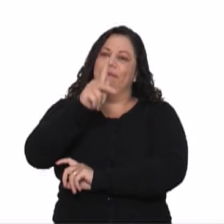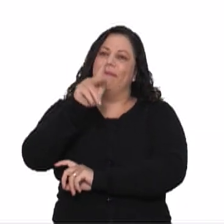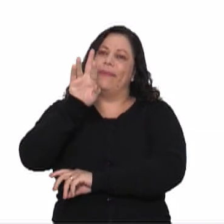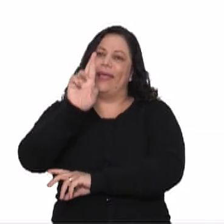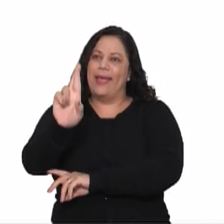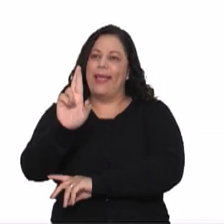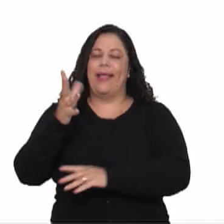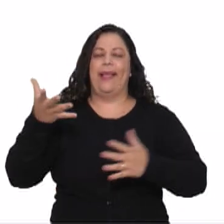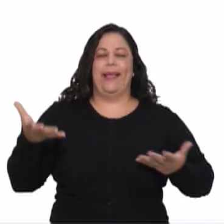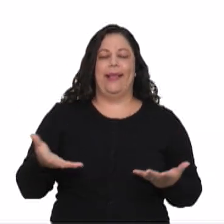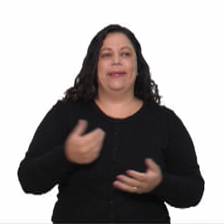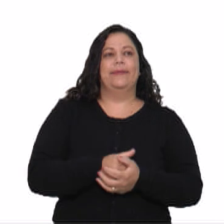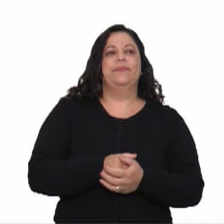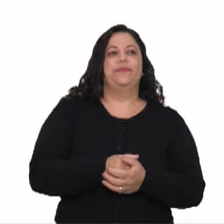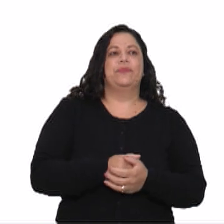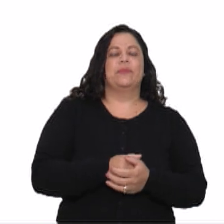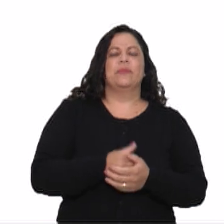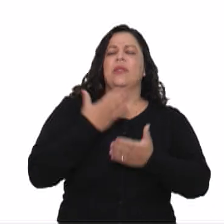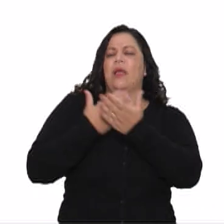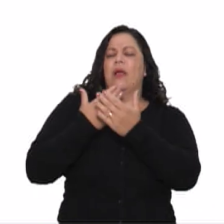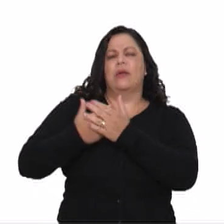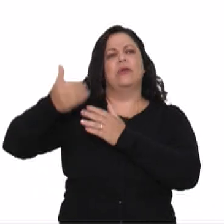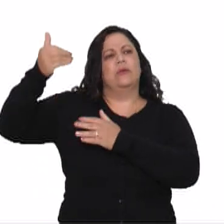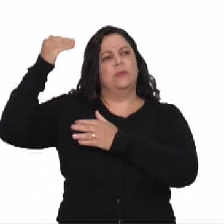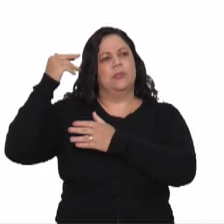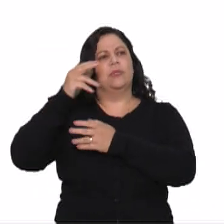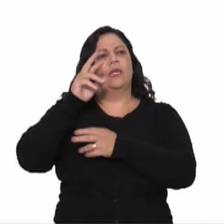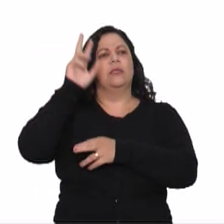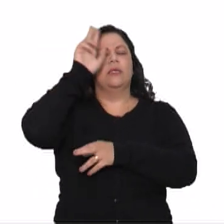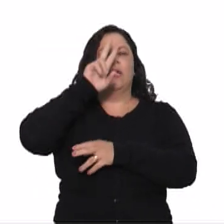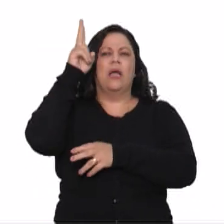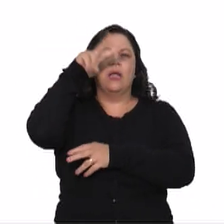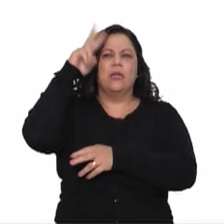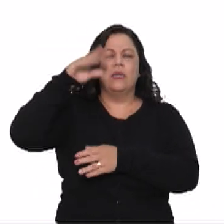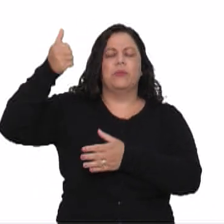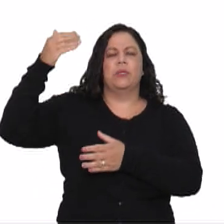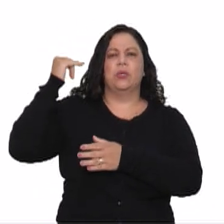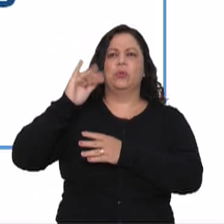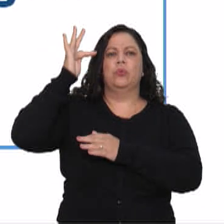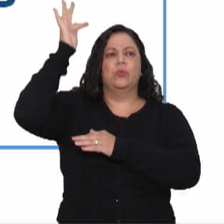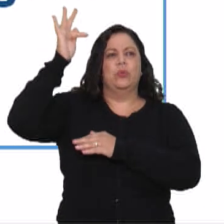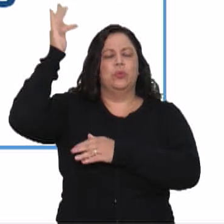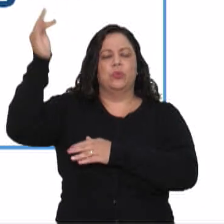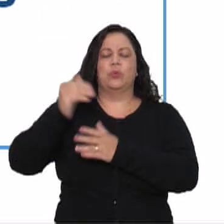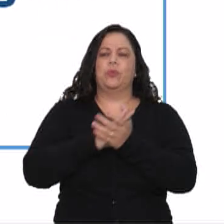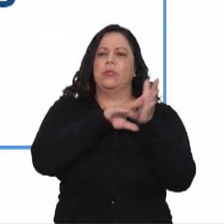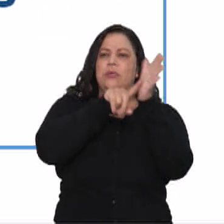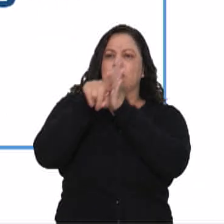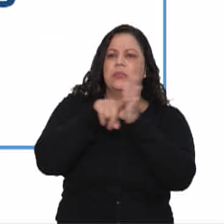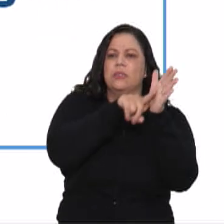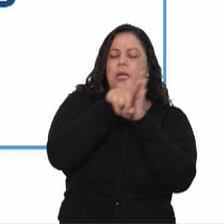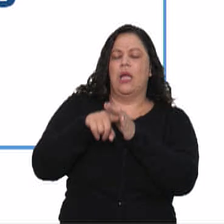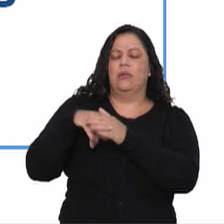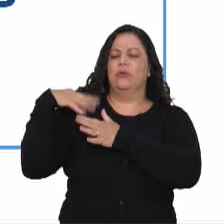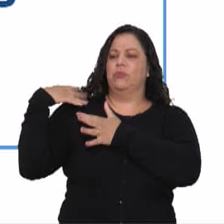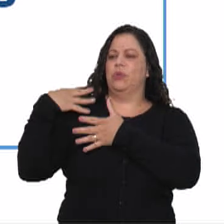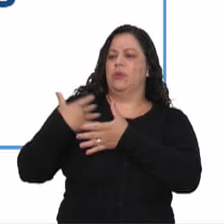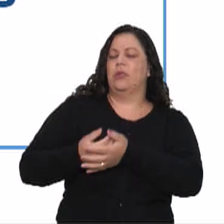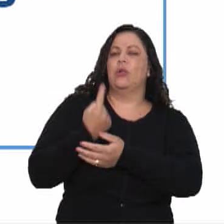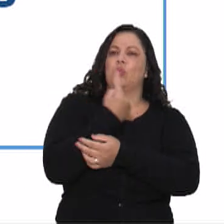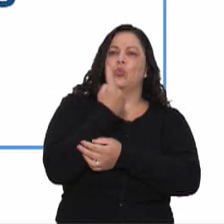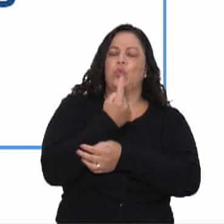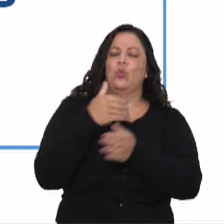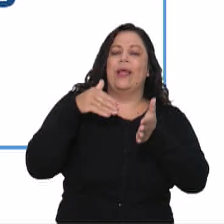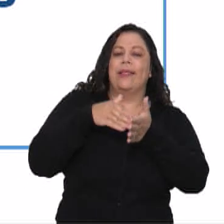retomada de conteúdos de Filosofia da Ciência, aulas 1 a 10. Hoje nós